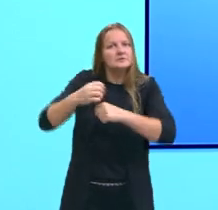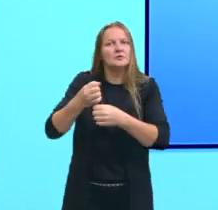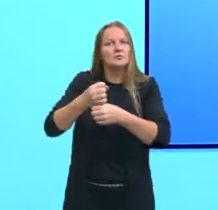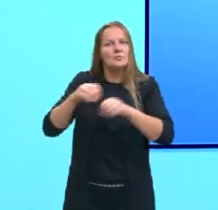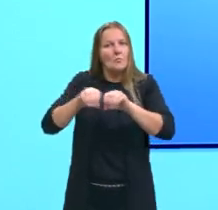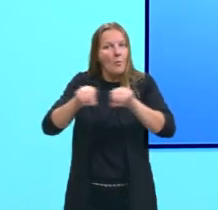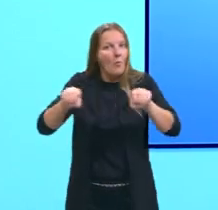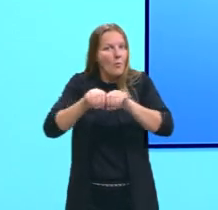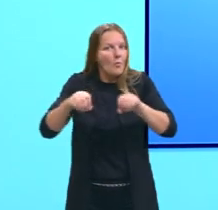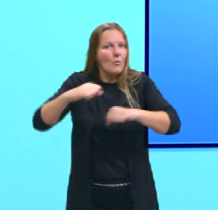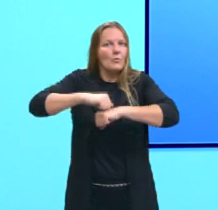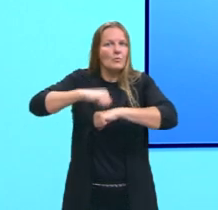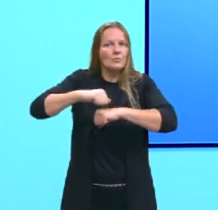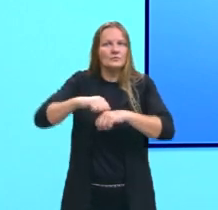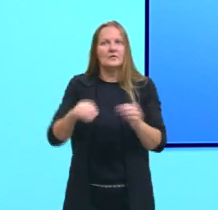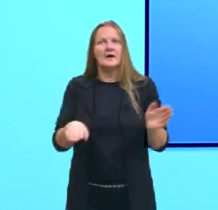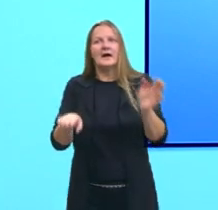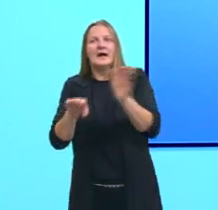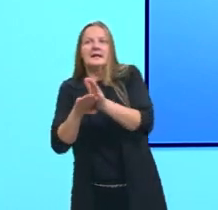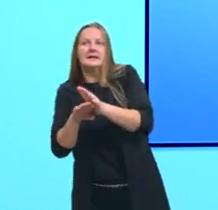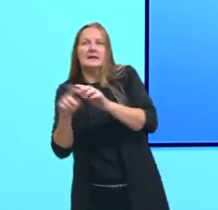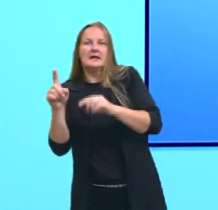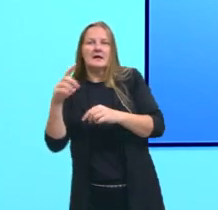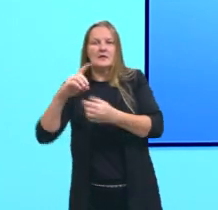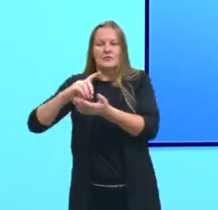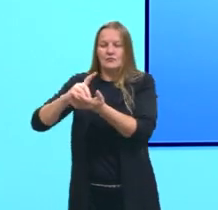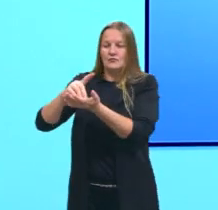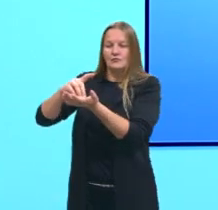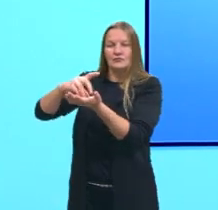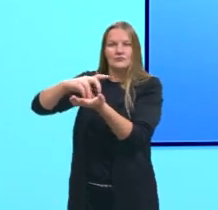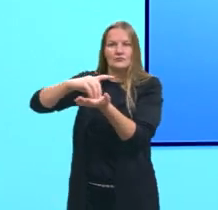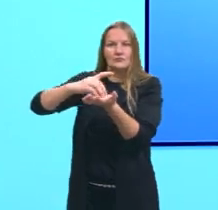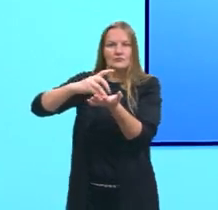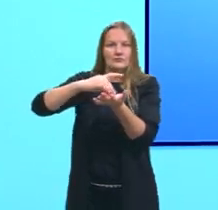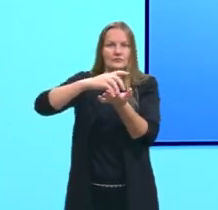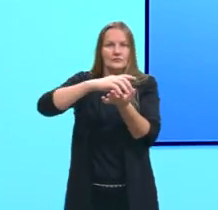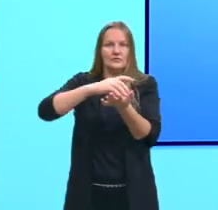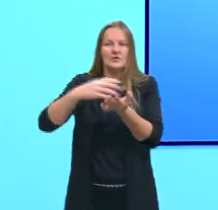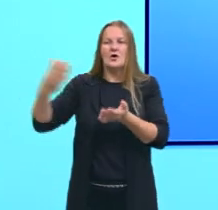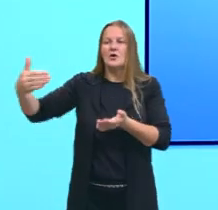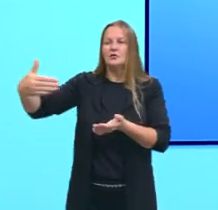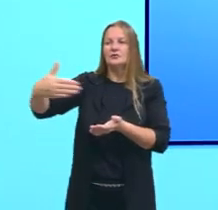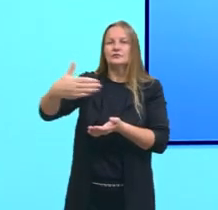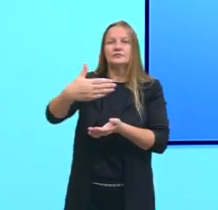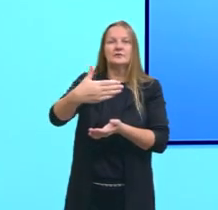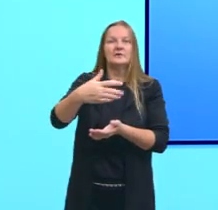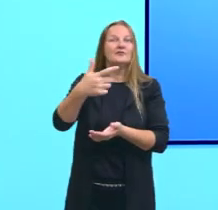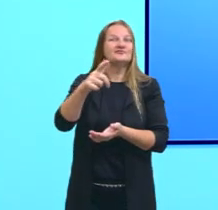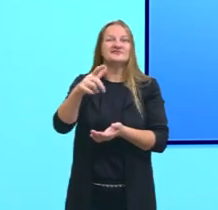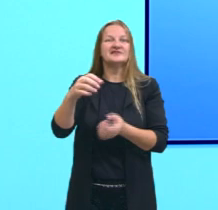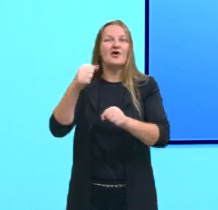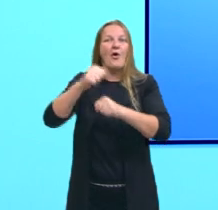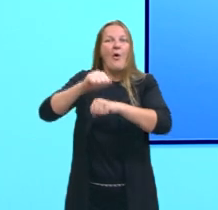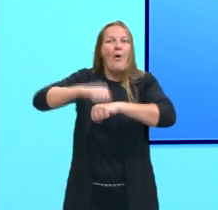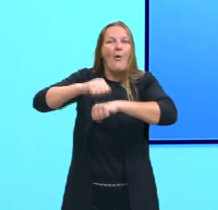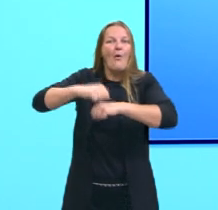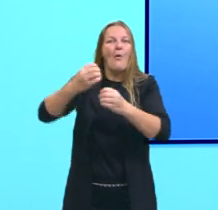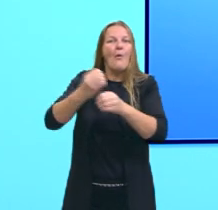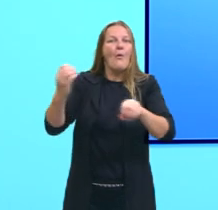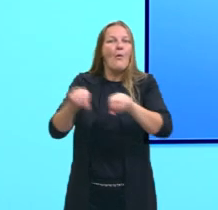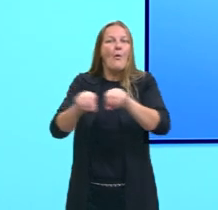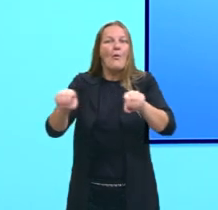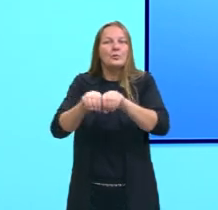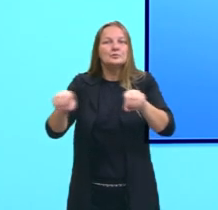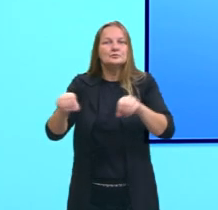denossauros e aves certo deixou os tubarões para trás porque eles são cartilaginosos depois surgiu Então